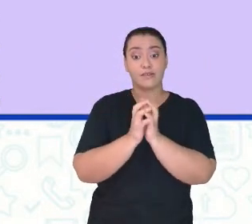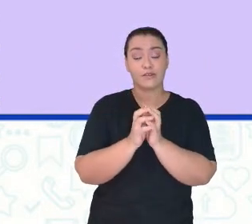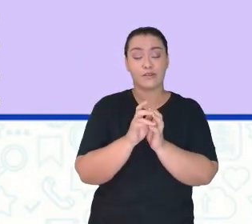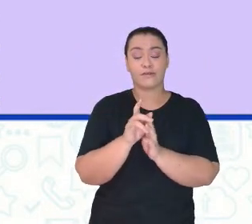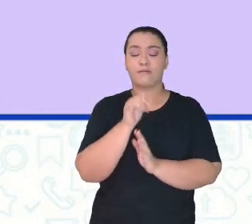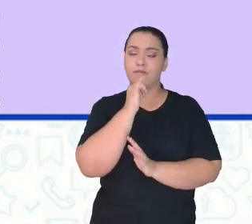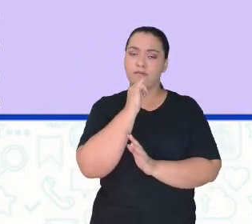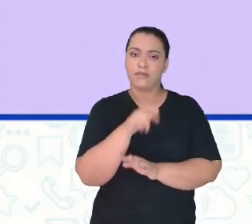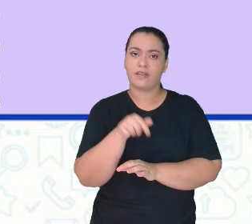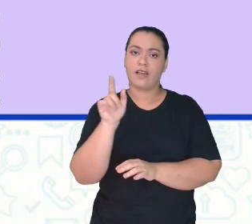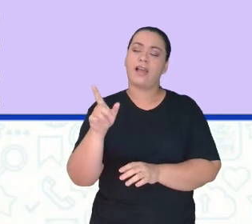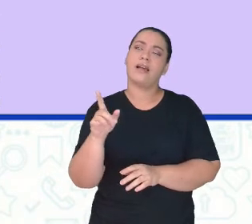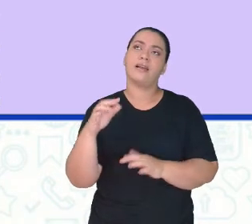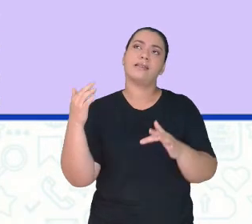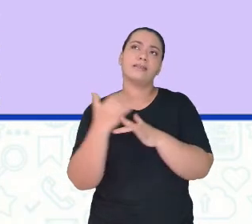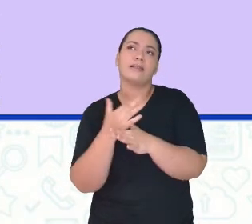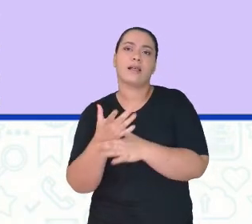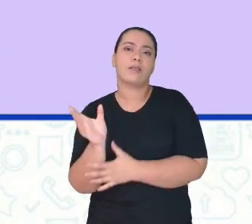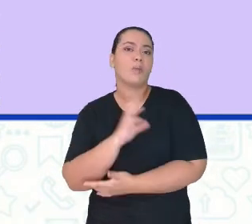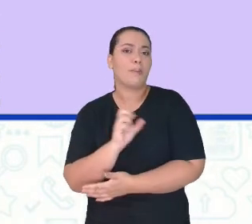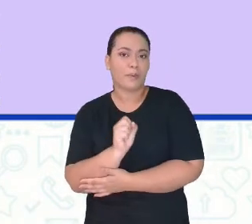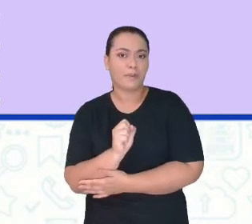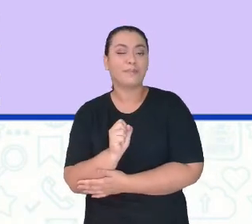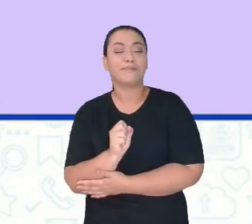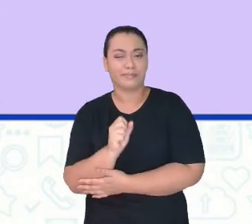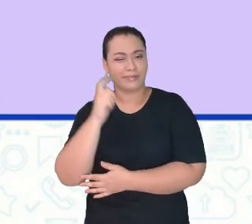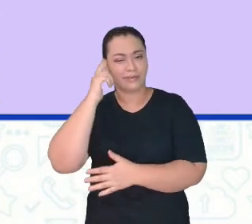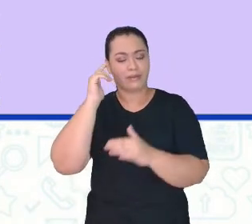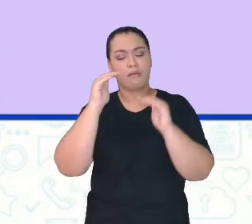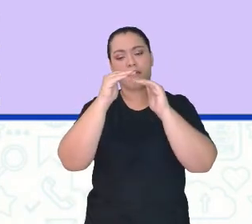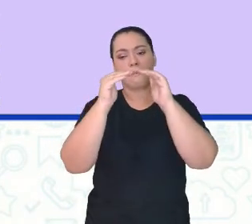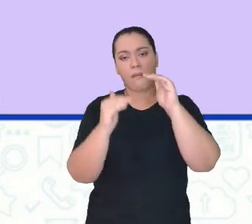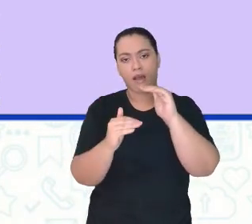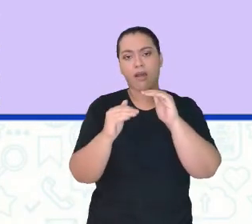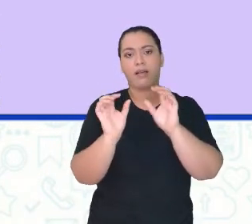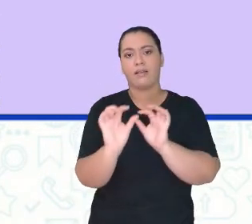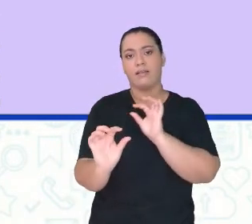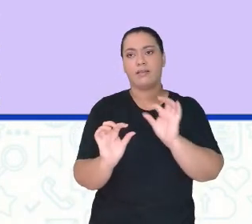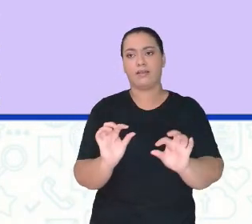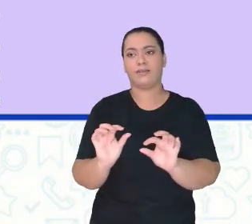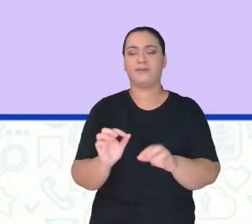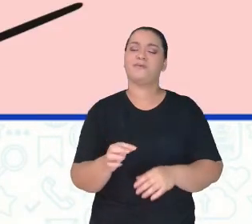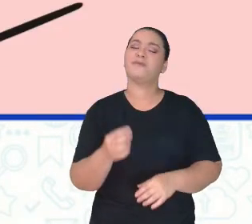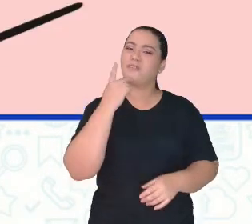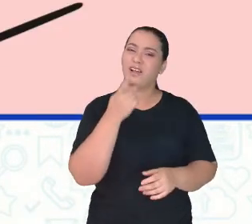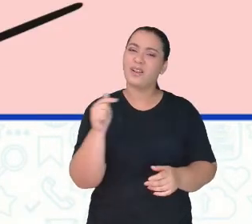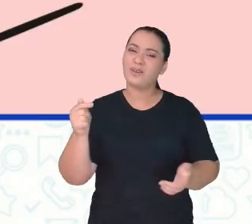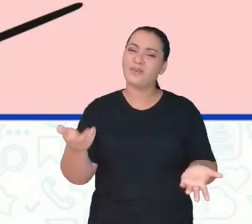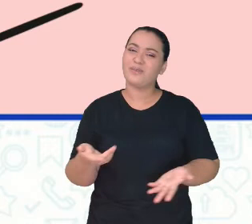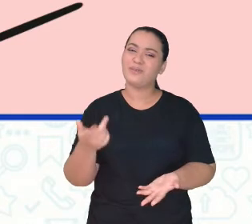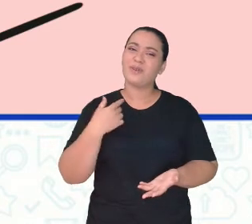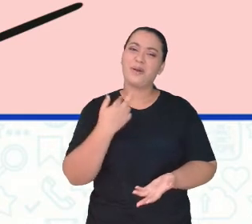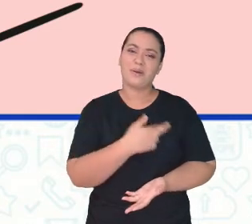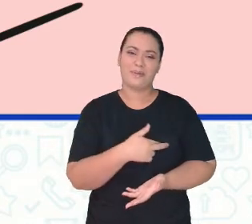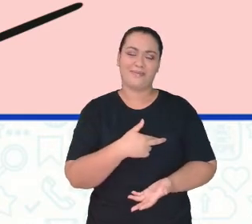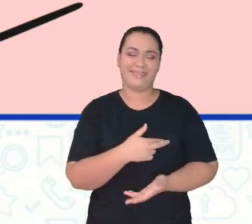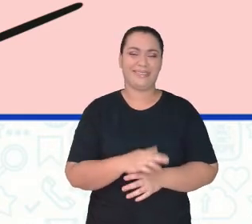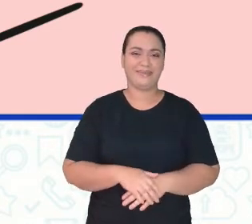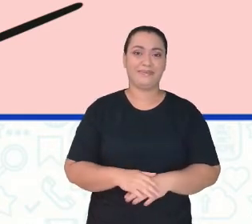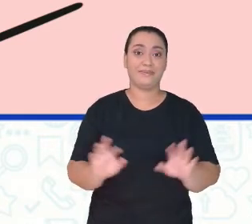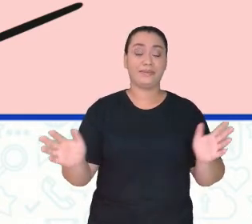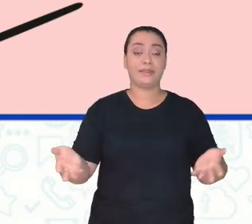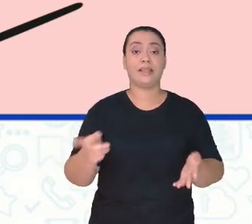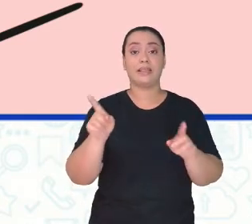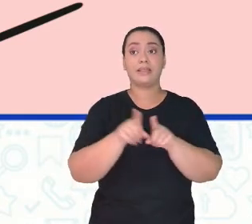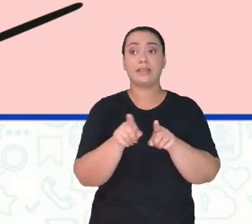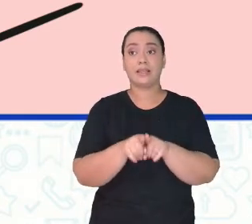brasileira, a cidade do amor, poderia ser. Tô assim, né? Hoje cheia de amor, né, professora Adriana? Romântica, como sempre. Tô romântica. Uma